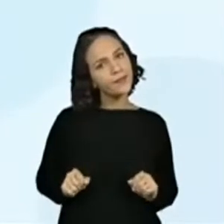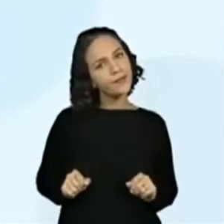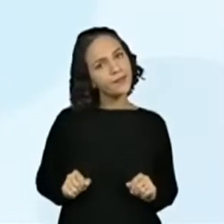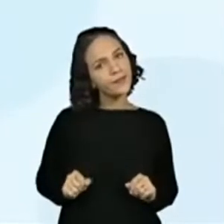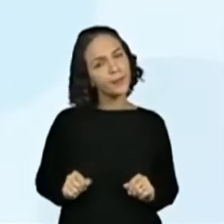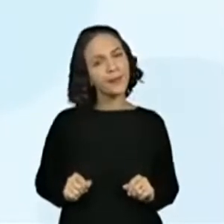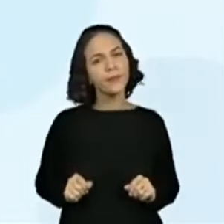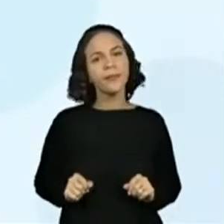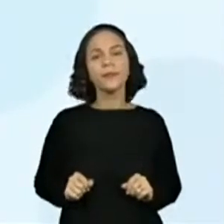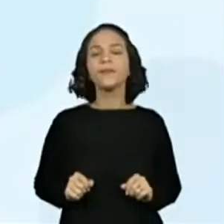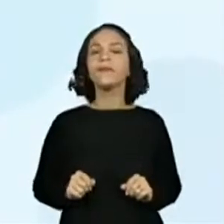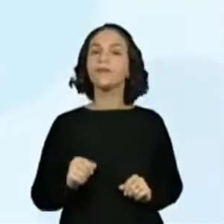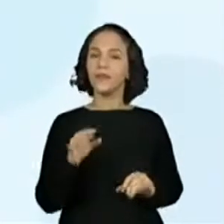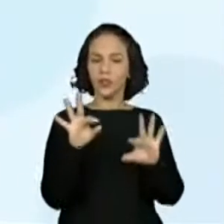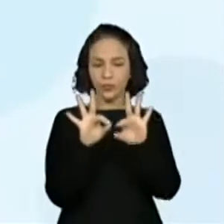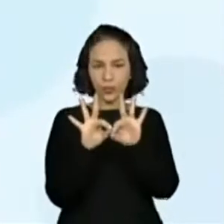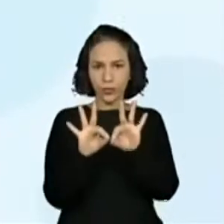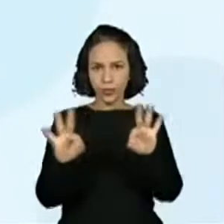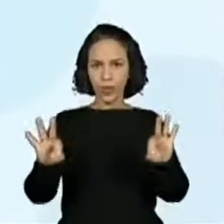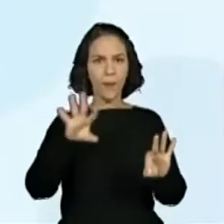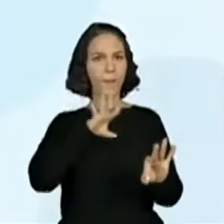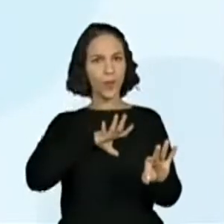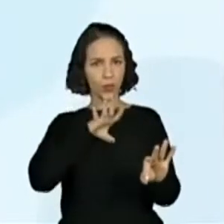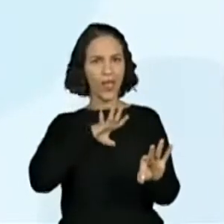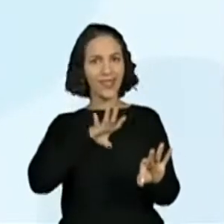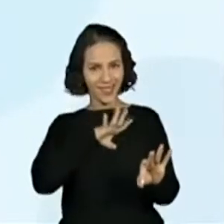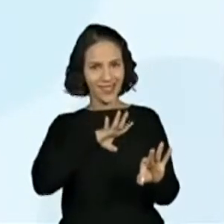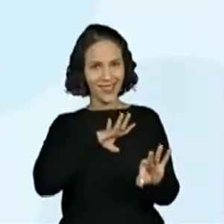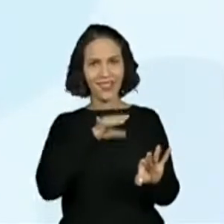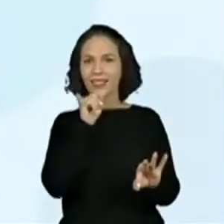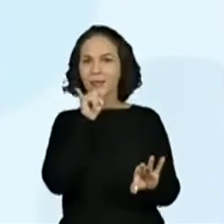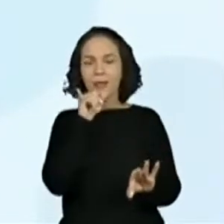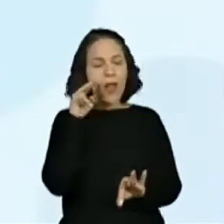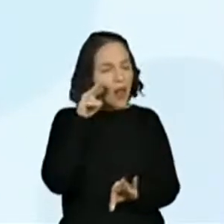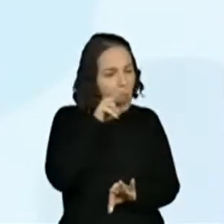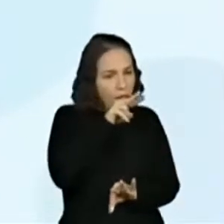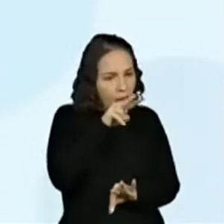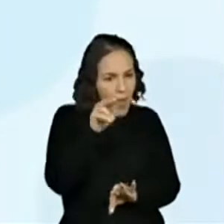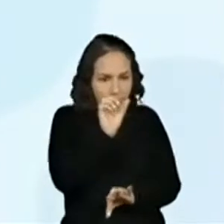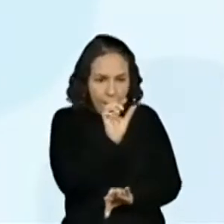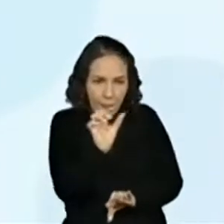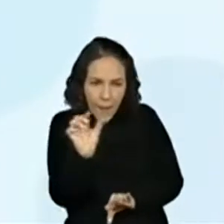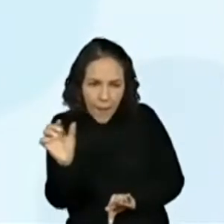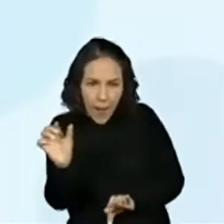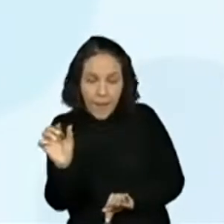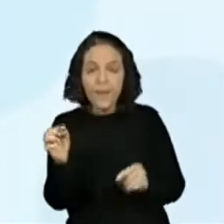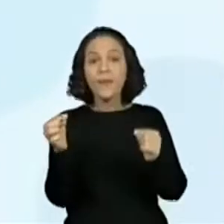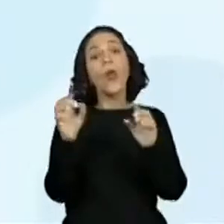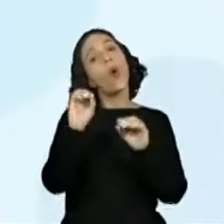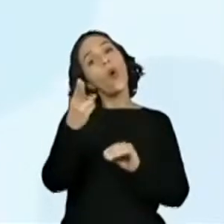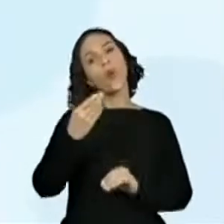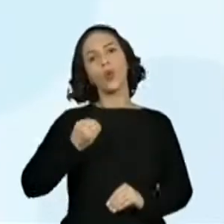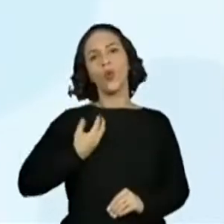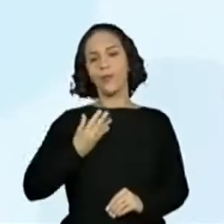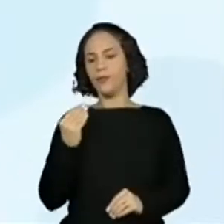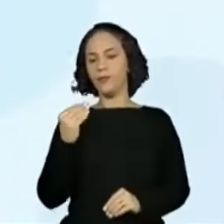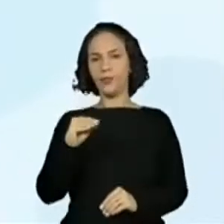seja por extenso, da forma que lemos, da forma que falamos, ou mesmo por